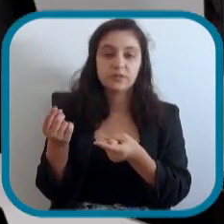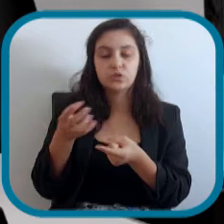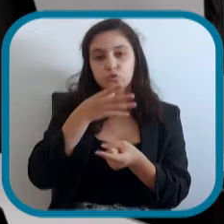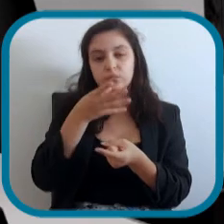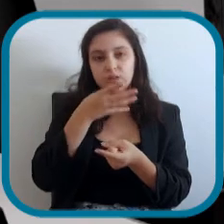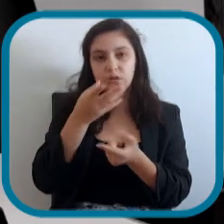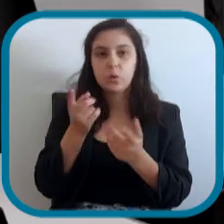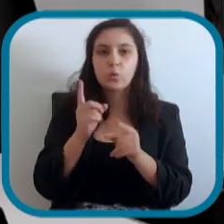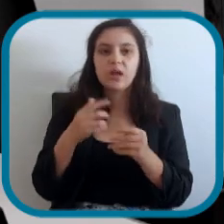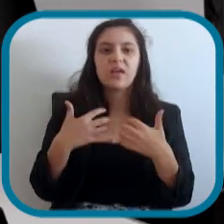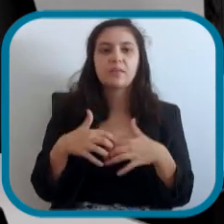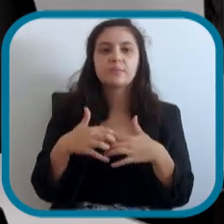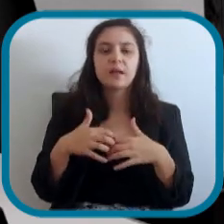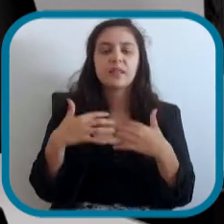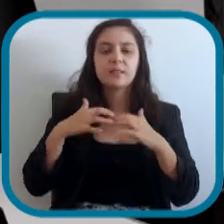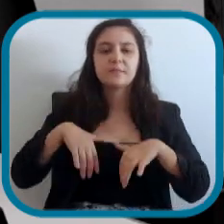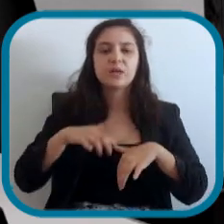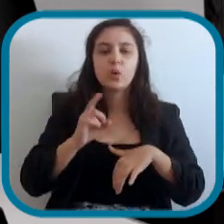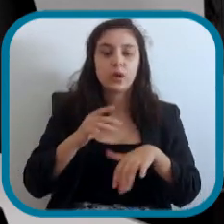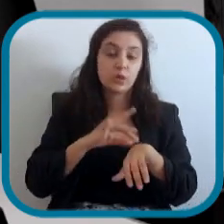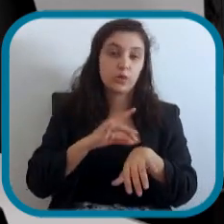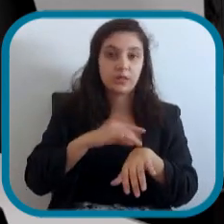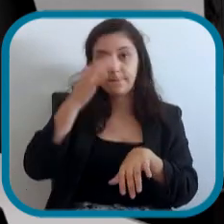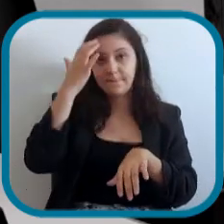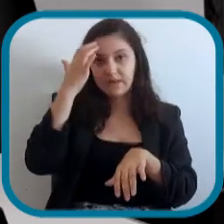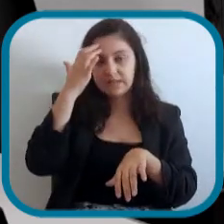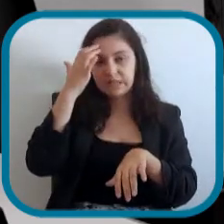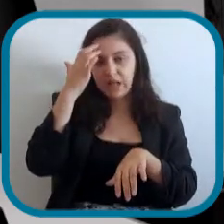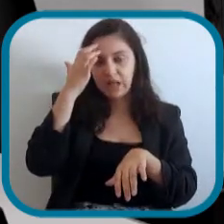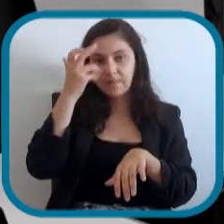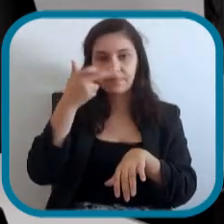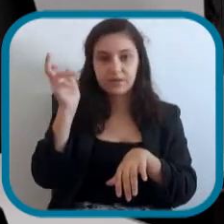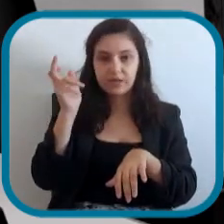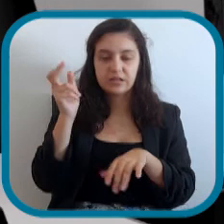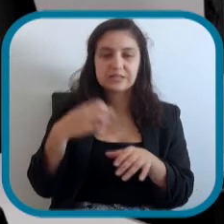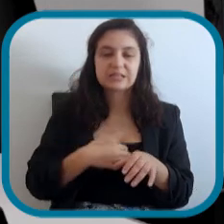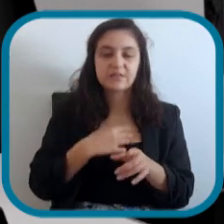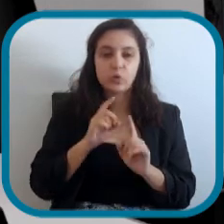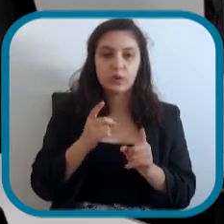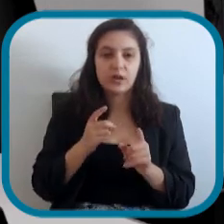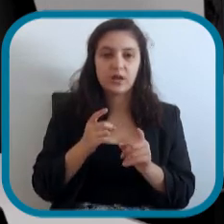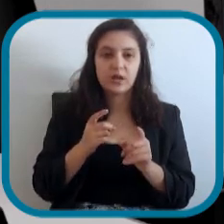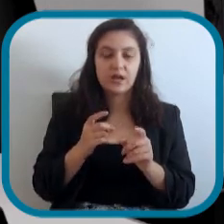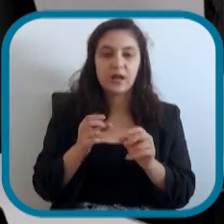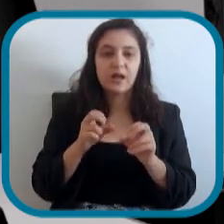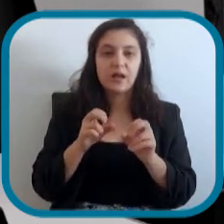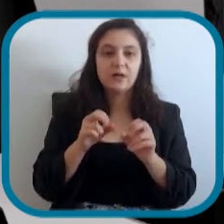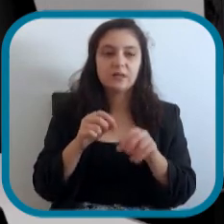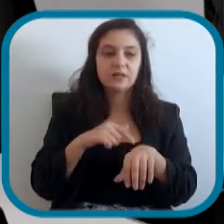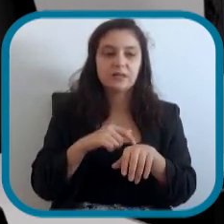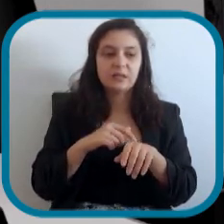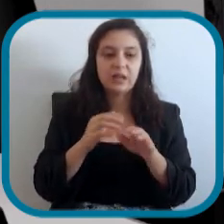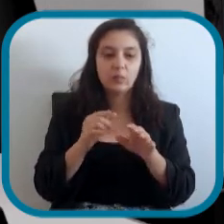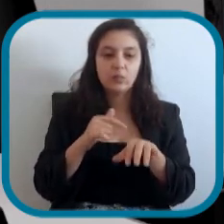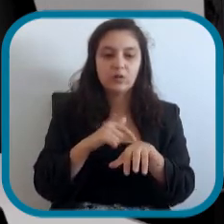Do outro lado da linha, explicam-lhe o que é a depressão. É uma doença psiquiátrica crónica, o que significa que